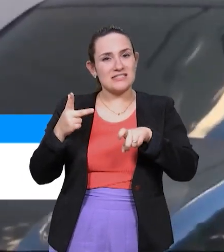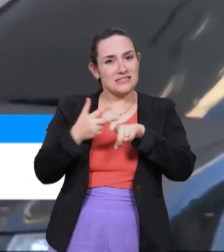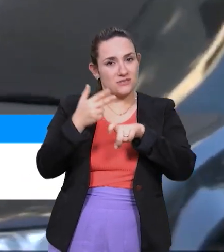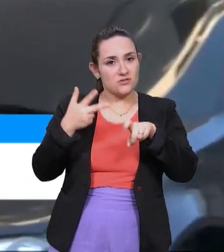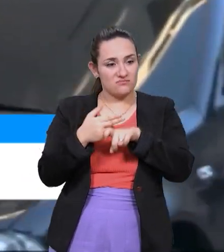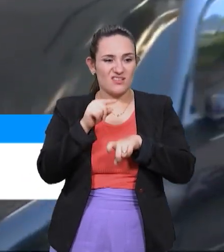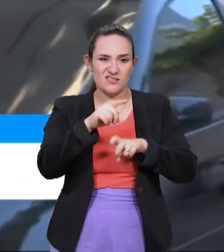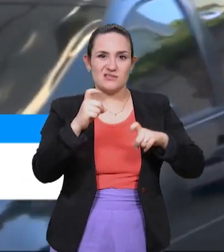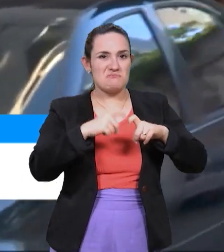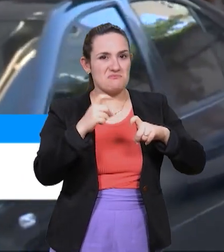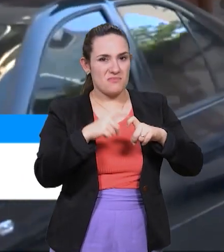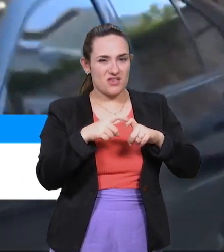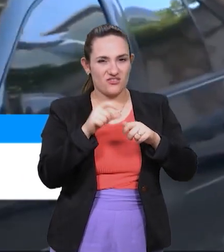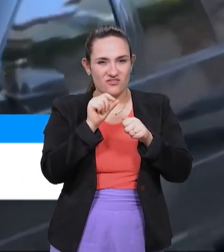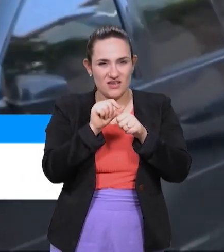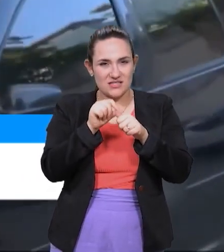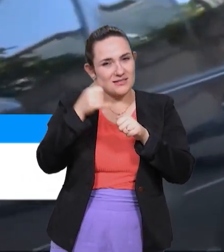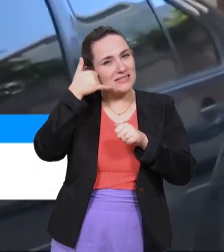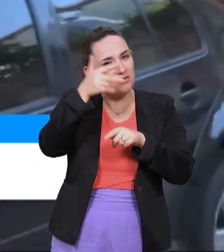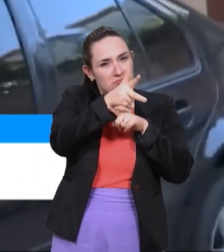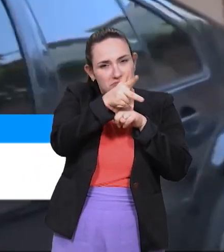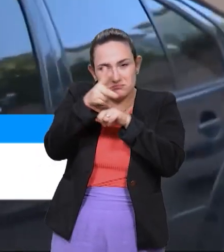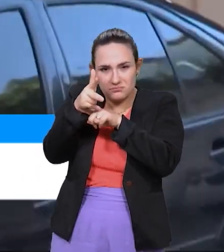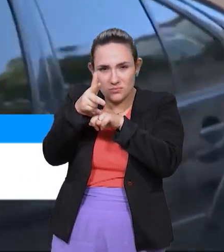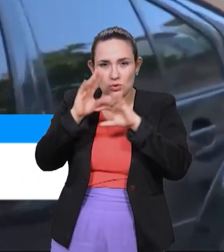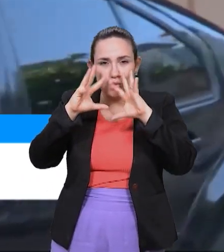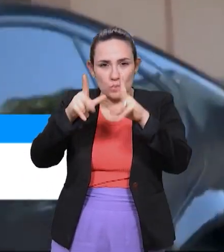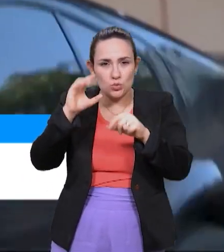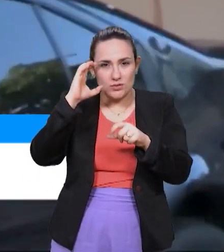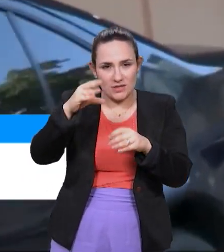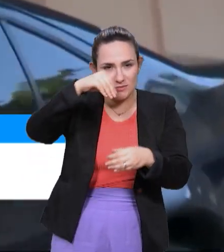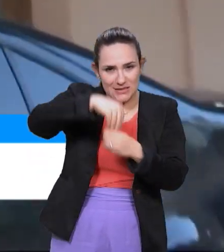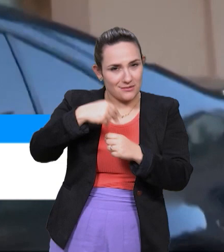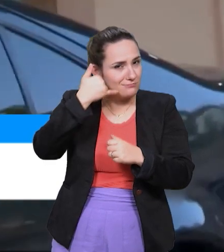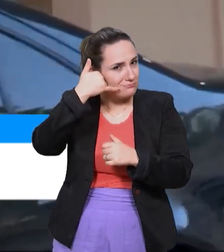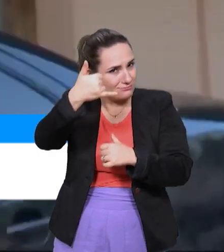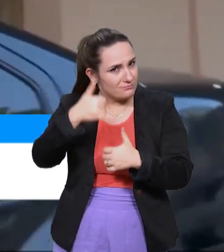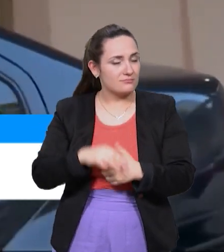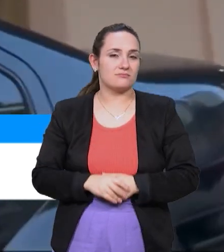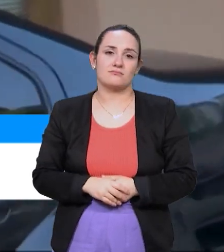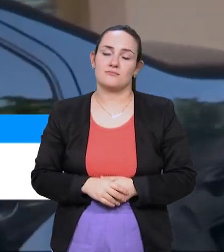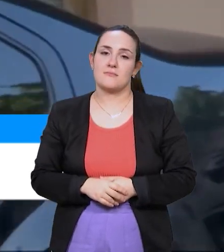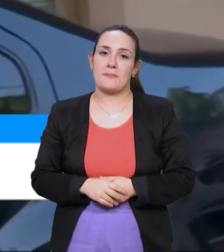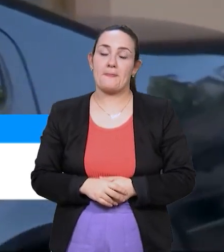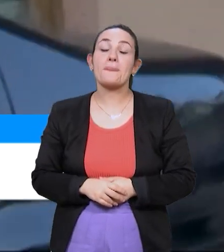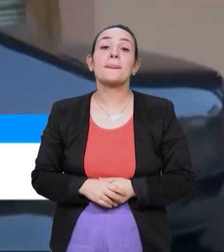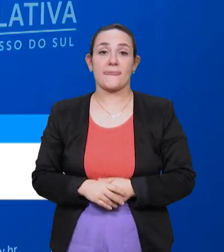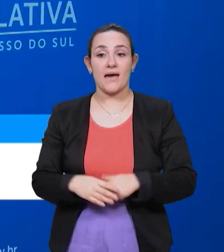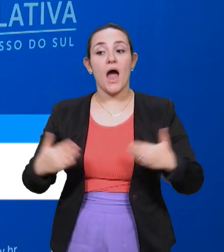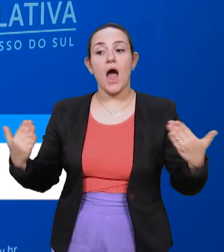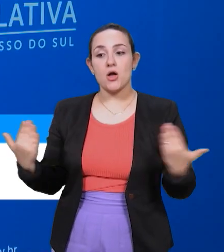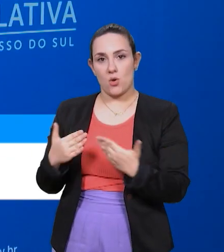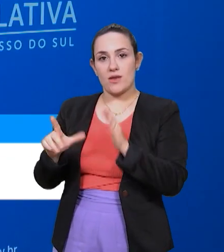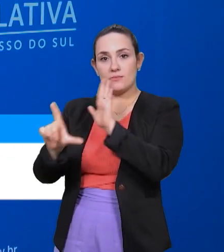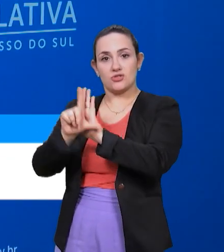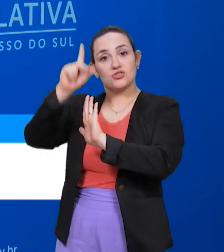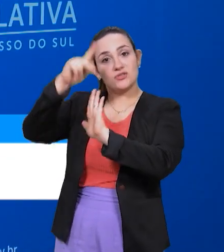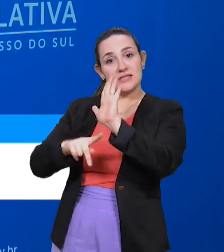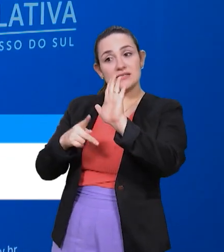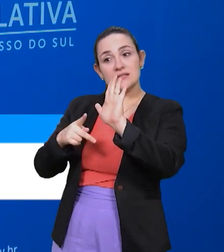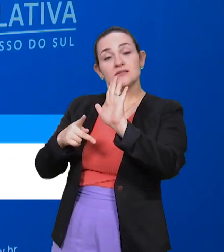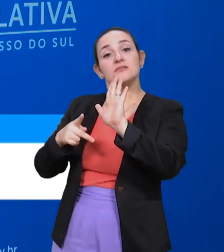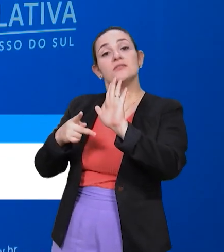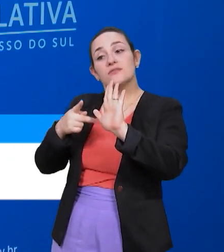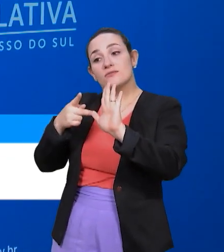polícia carioca, o médico filmava e armazenava as imagens dos crimes em seu telefone celular. Conforme o projeto